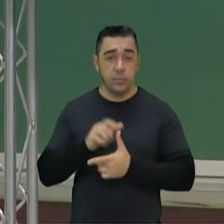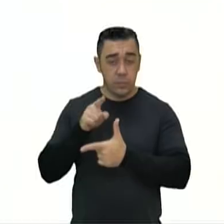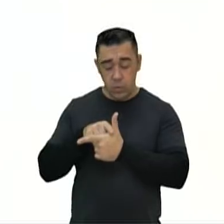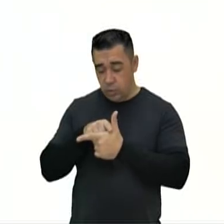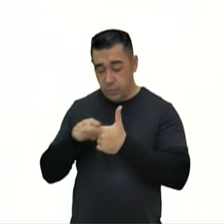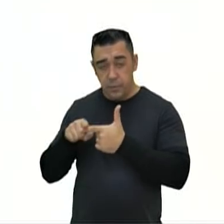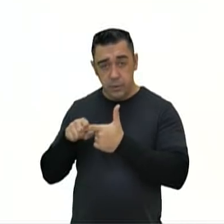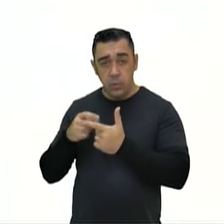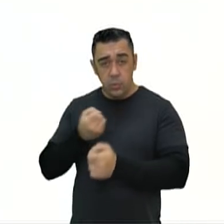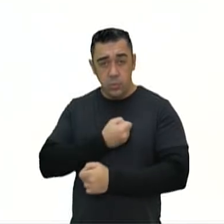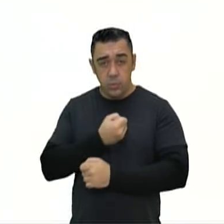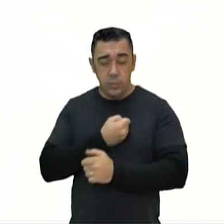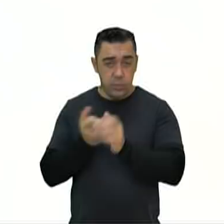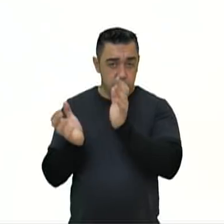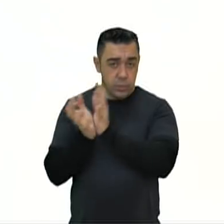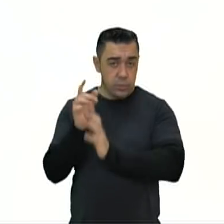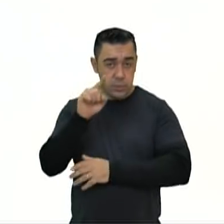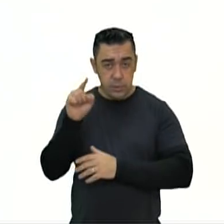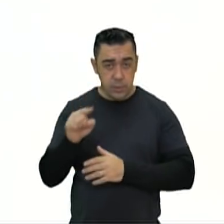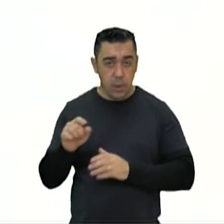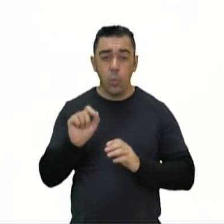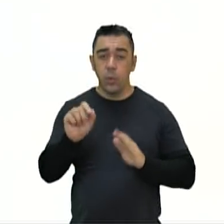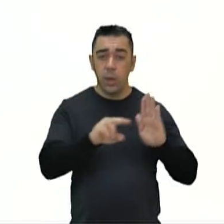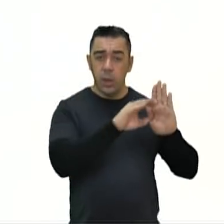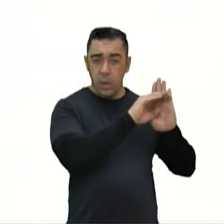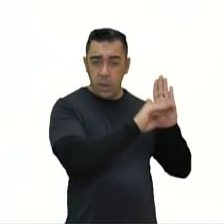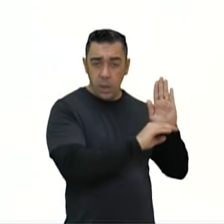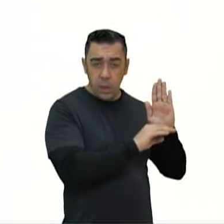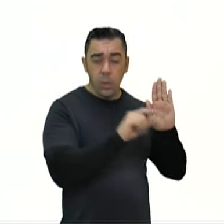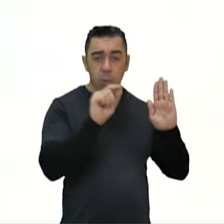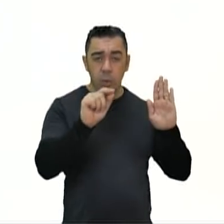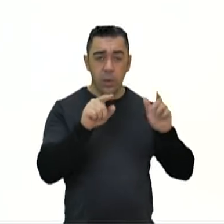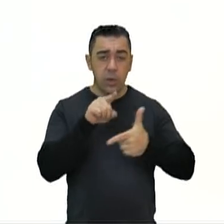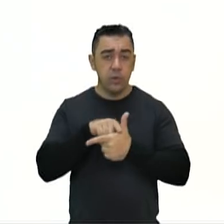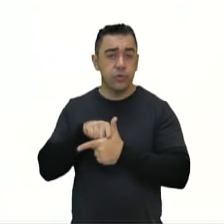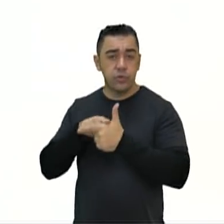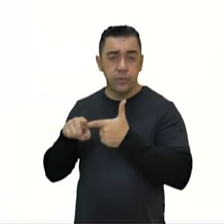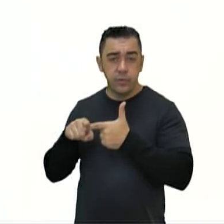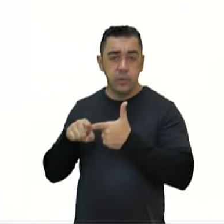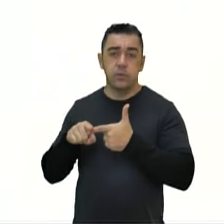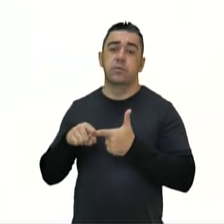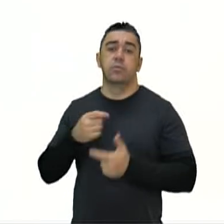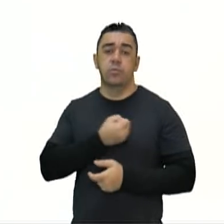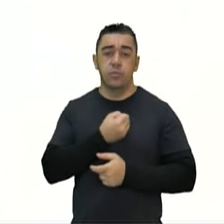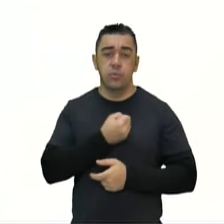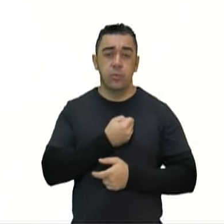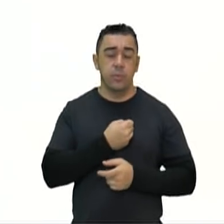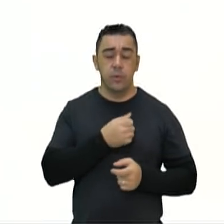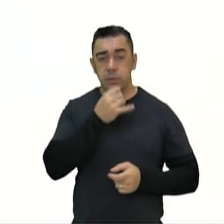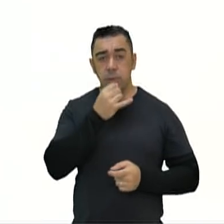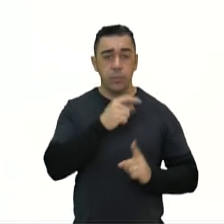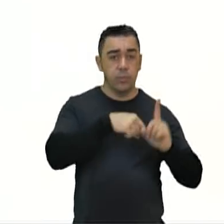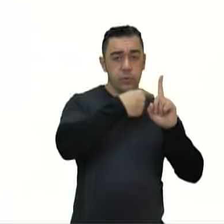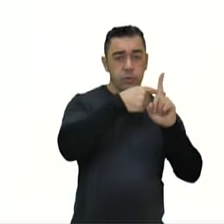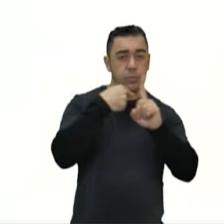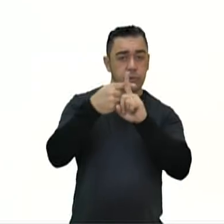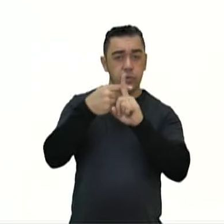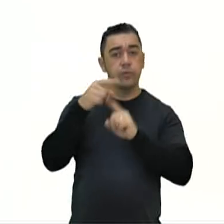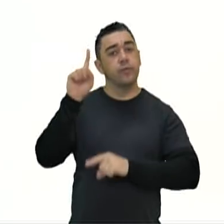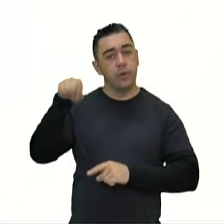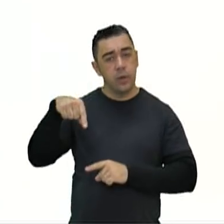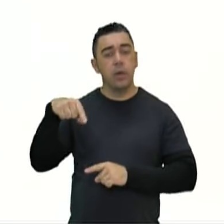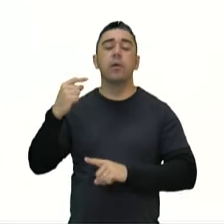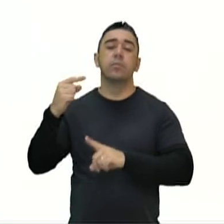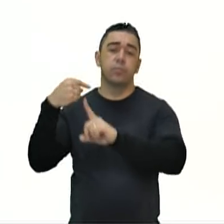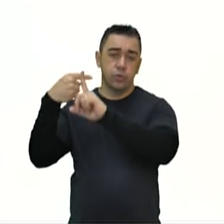Divisão de números inteiros, a regra é a divisão de dois números inteiros com o mesmo sinal é um número